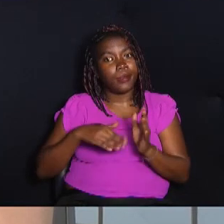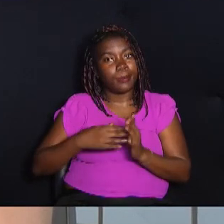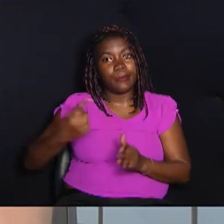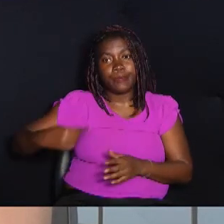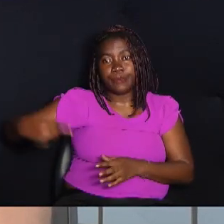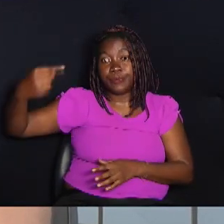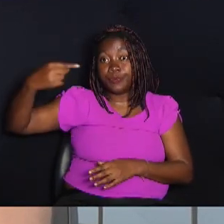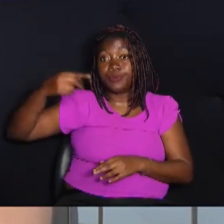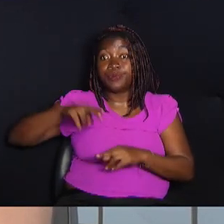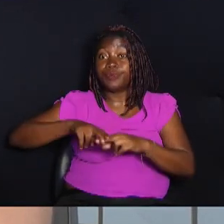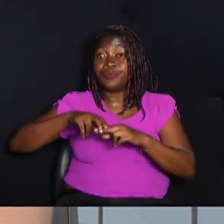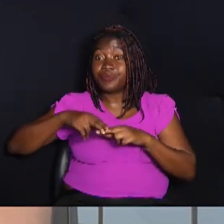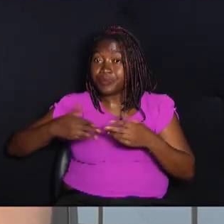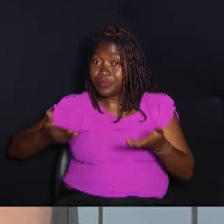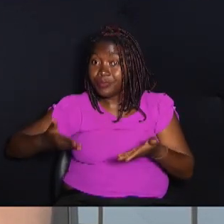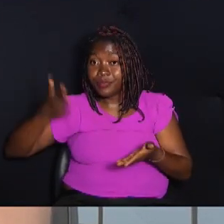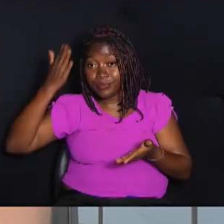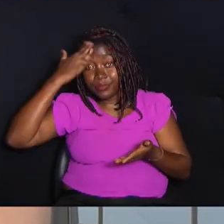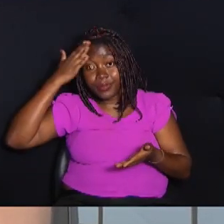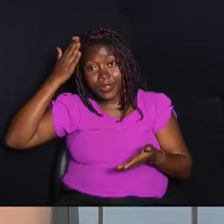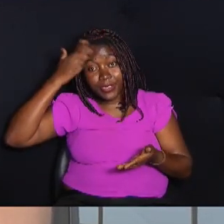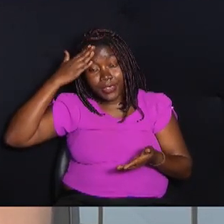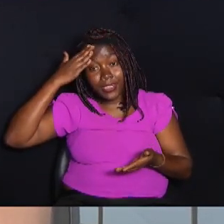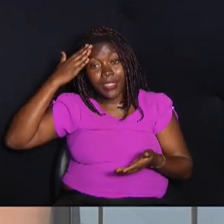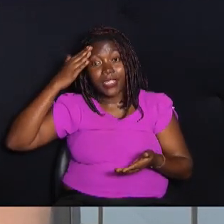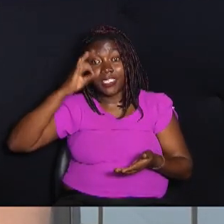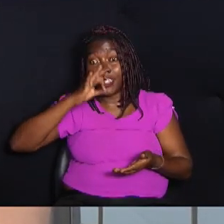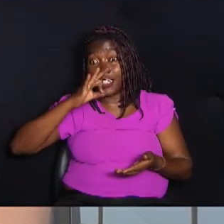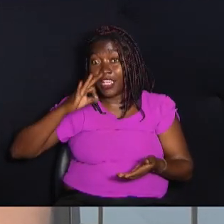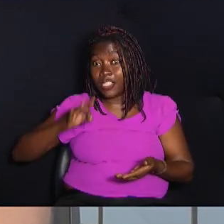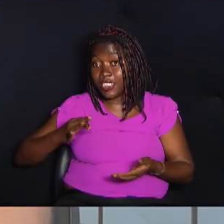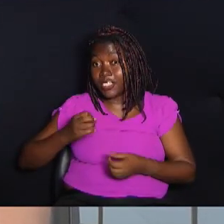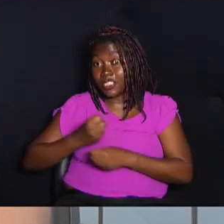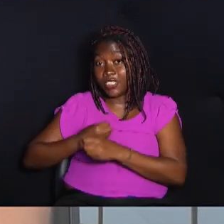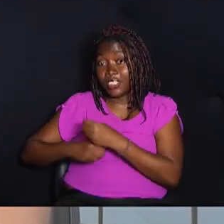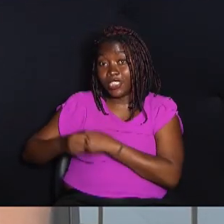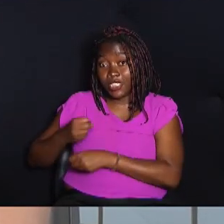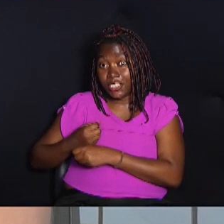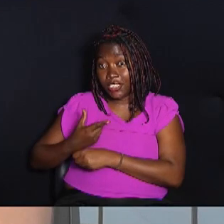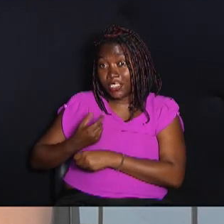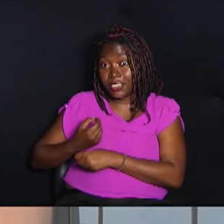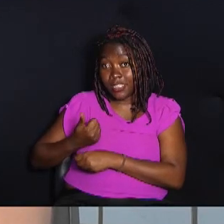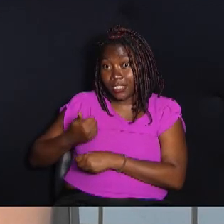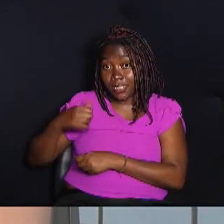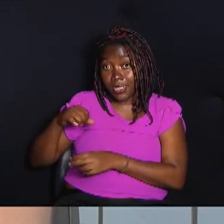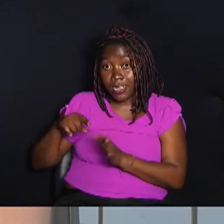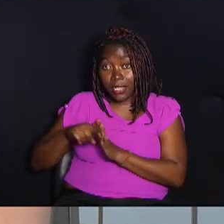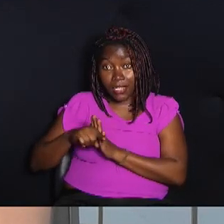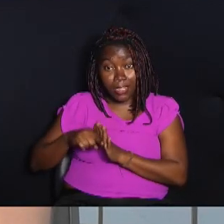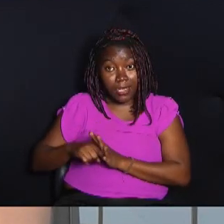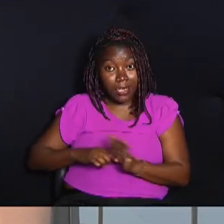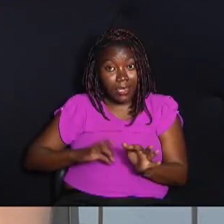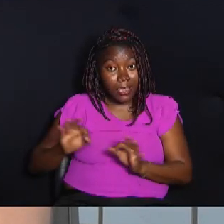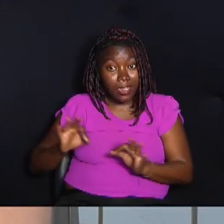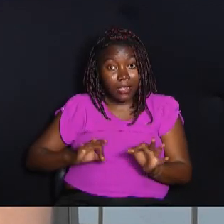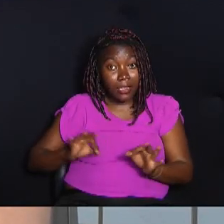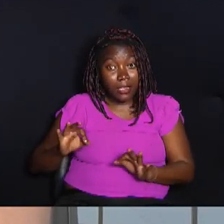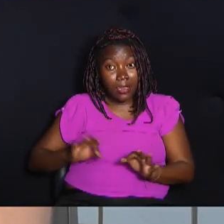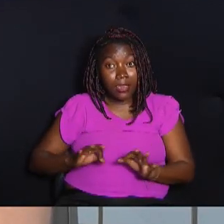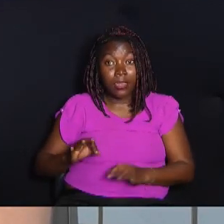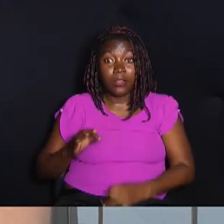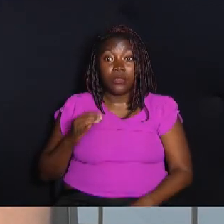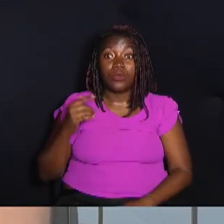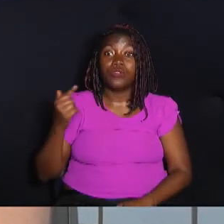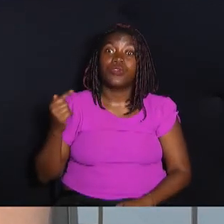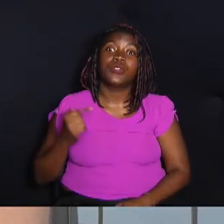Porque hoje a gente sabe, estatísticas de 2019, pesquisas feitas, do